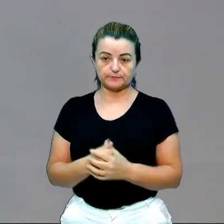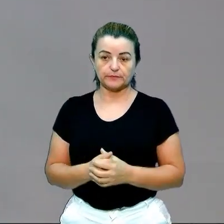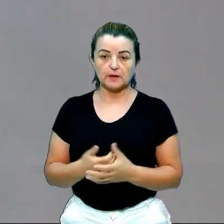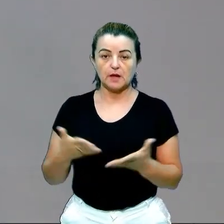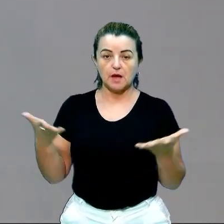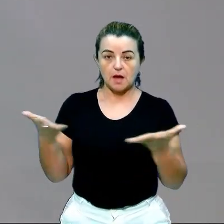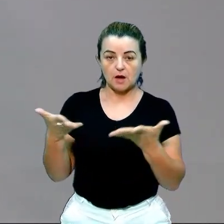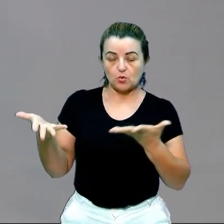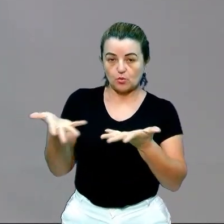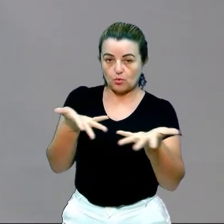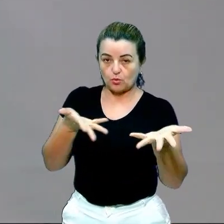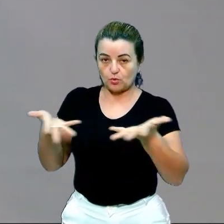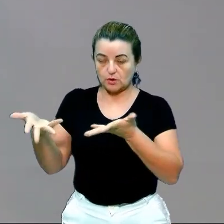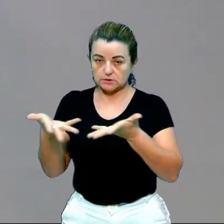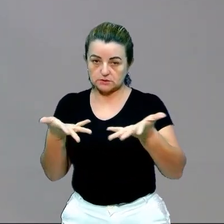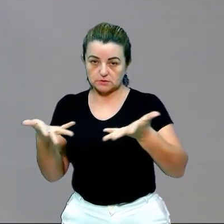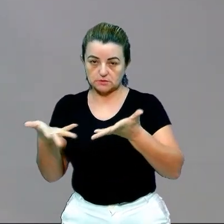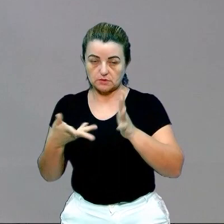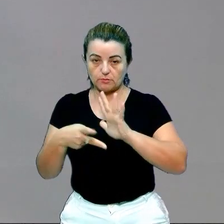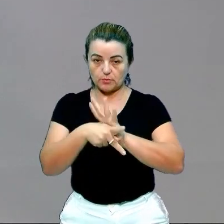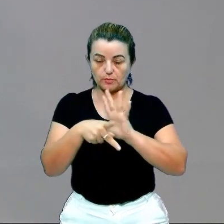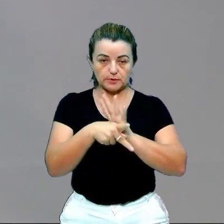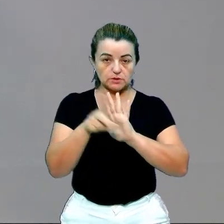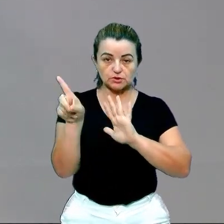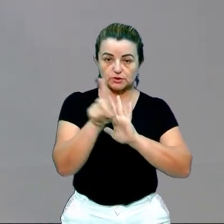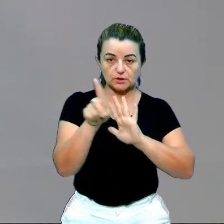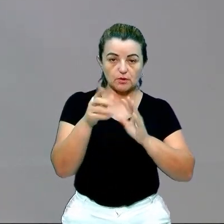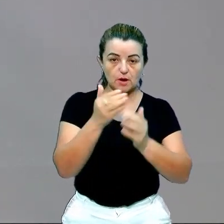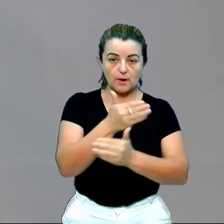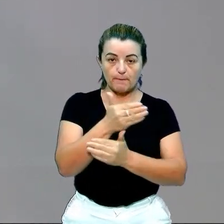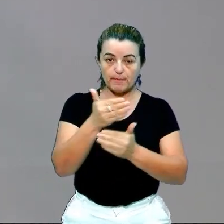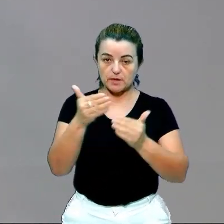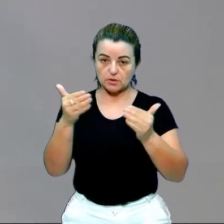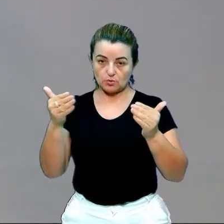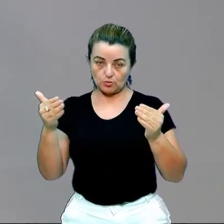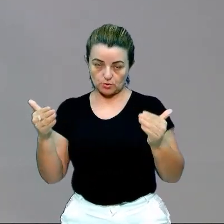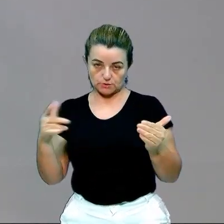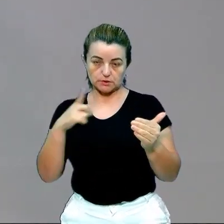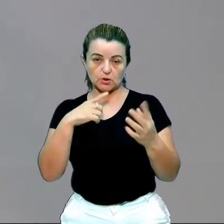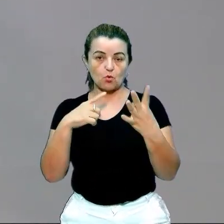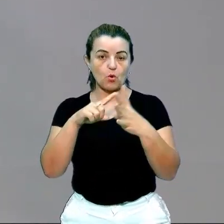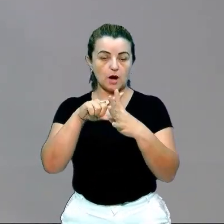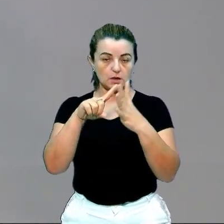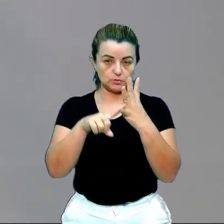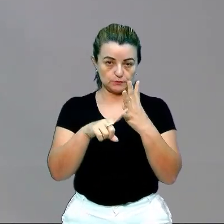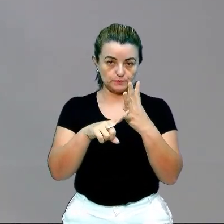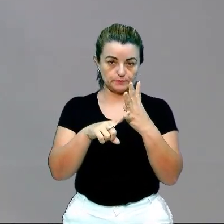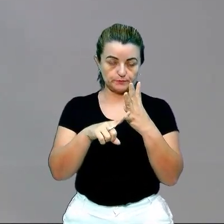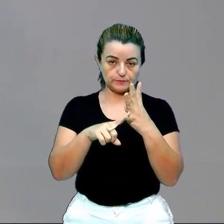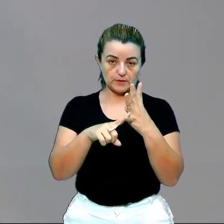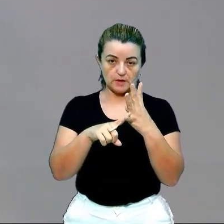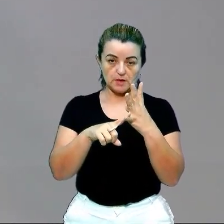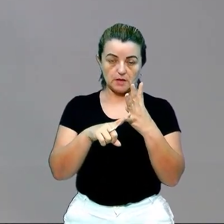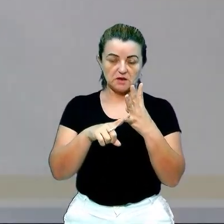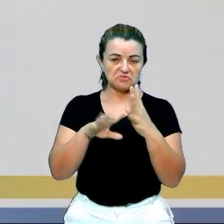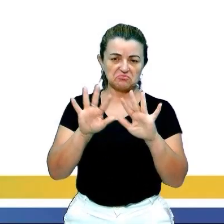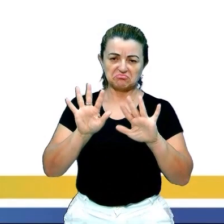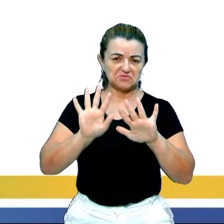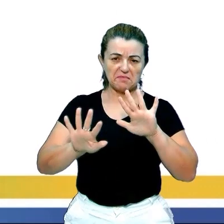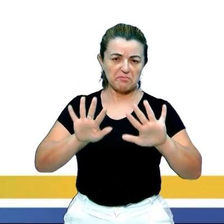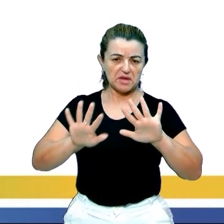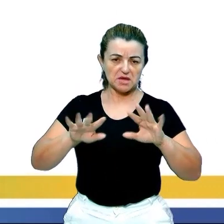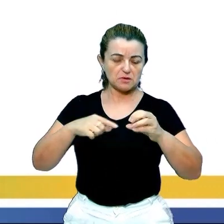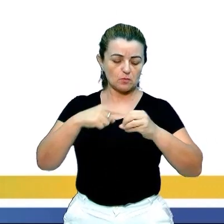Pessoal, com relação às propriedades não periódicas, nós temos aí 4 que eu vou ilustrar agora, certo? Elas não vão depender do